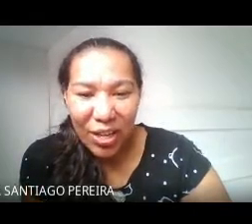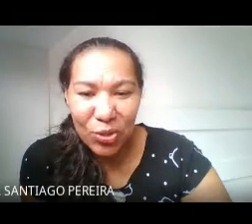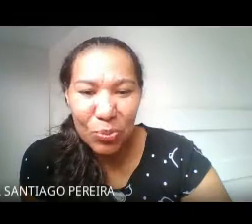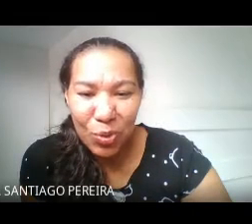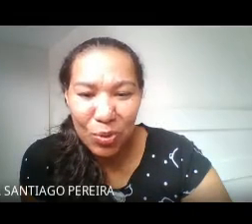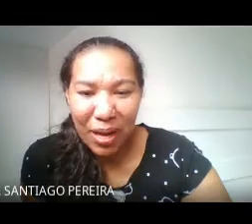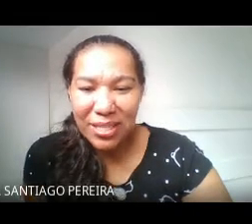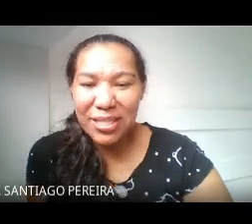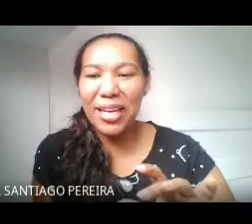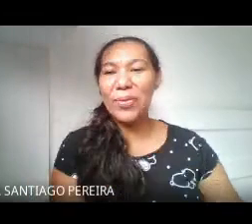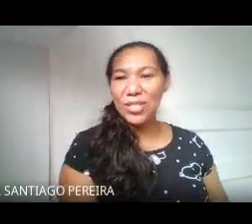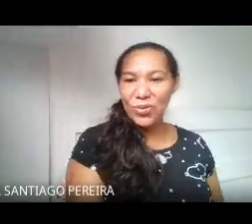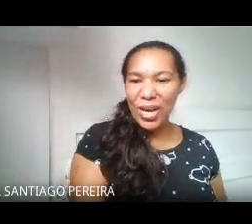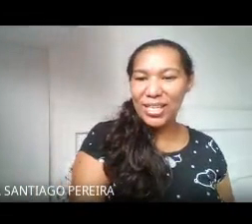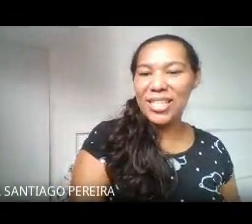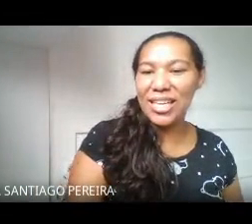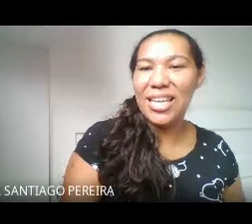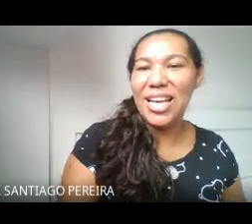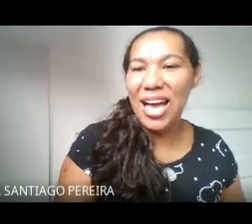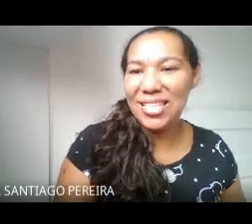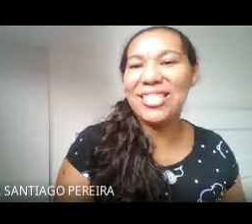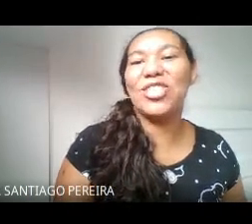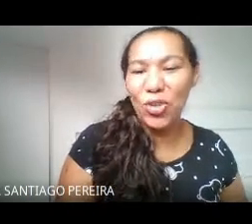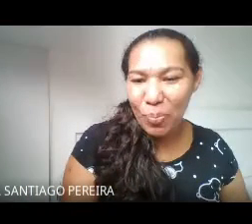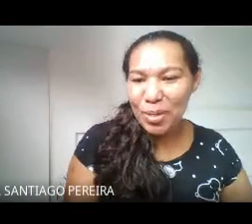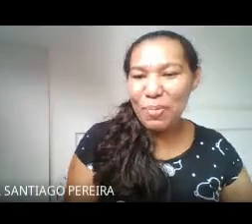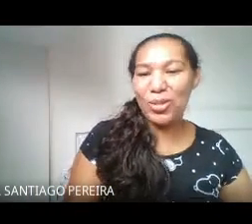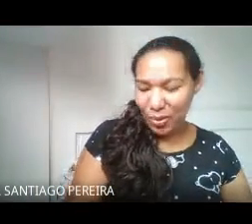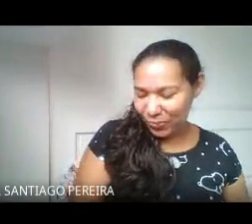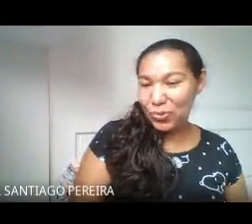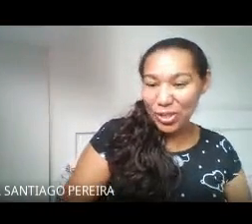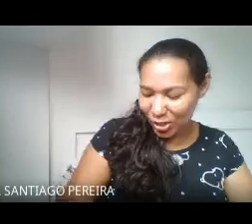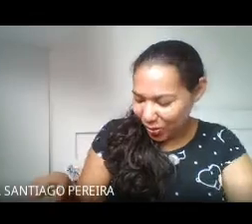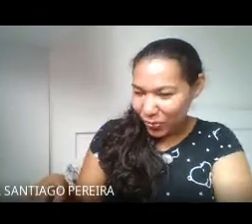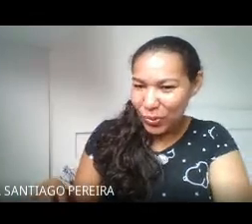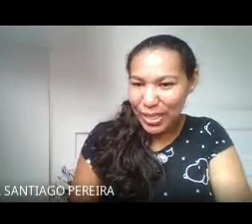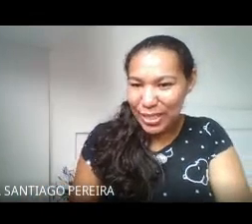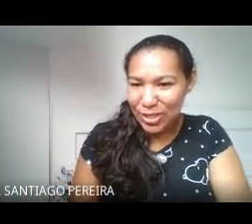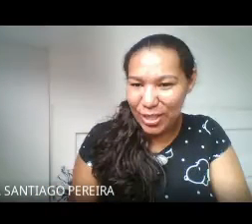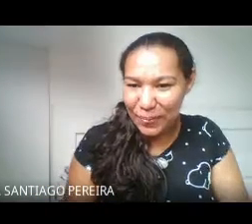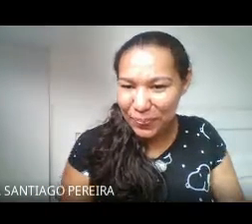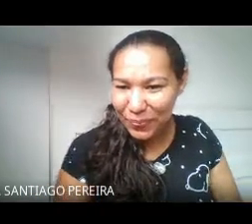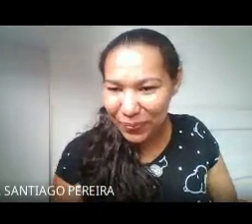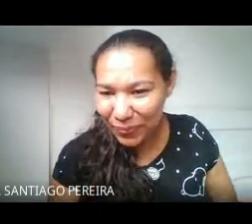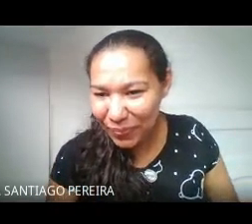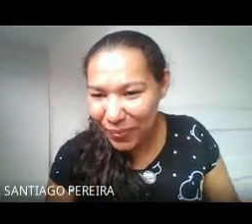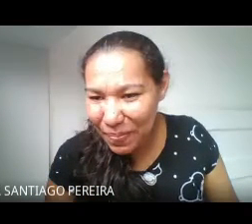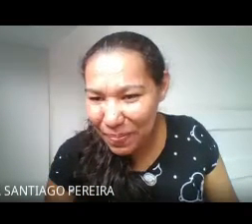Eu acho muito massa. Quem não assistiu ainda, assiste. Top demais, João. Tu assistiu? Conseguiste assistir?